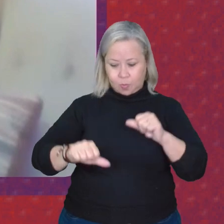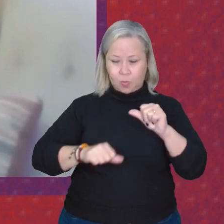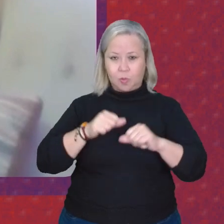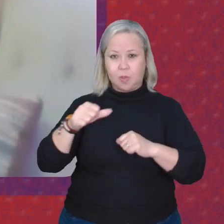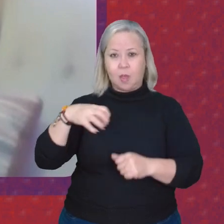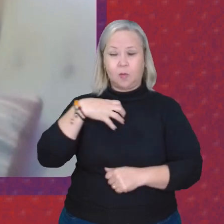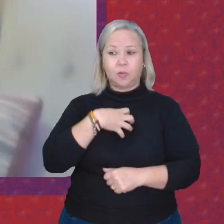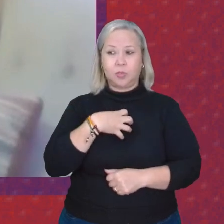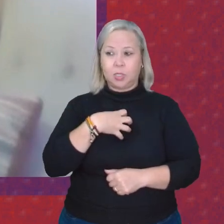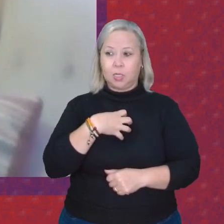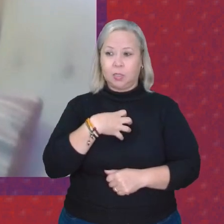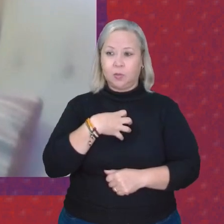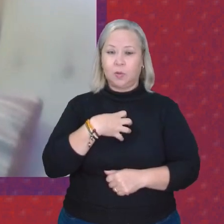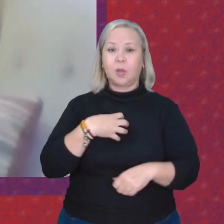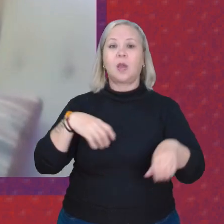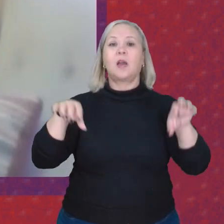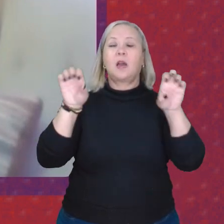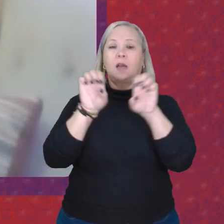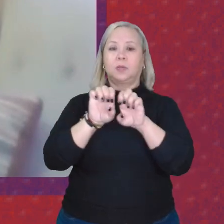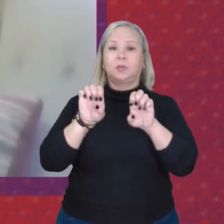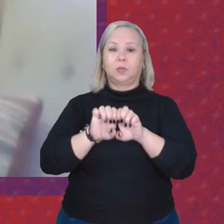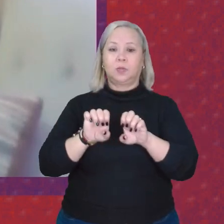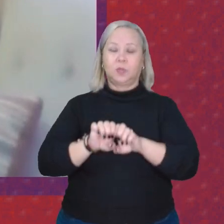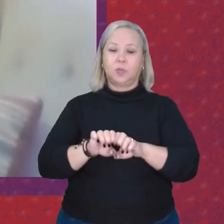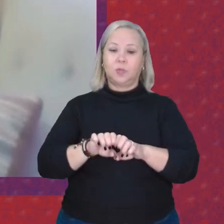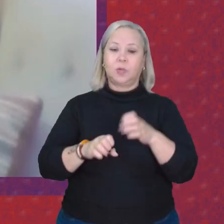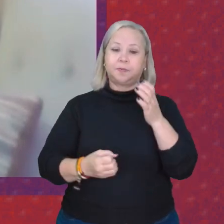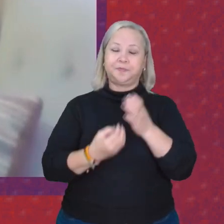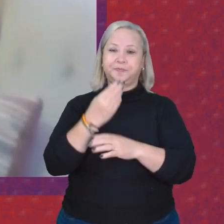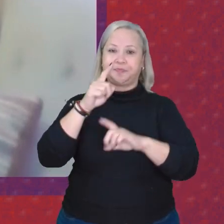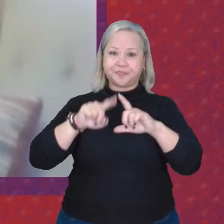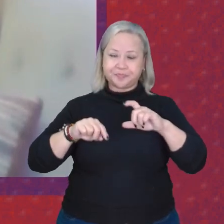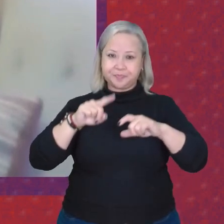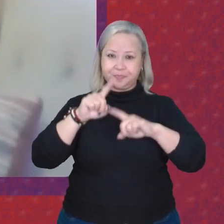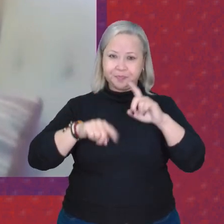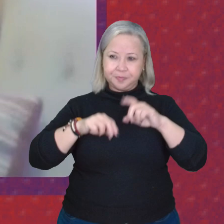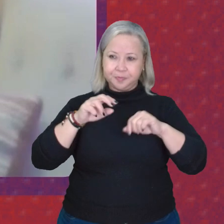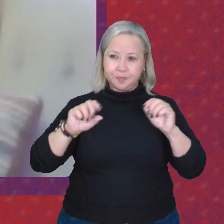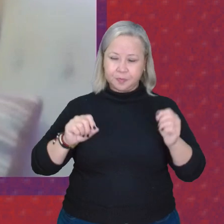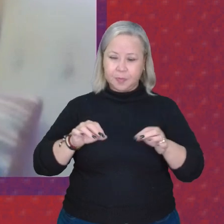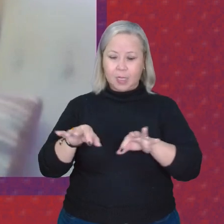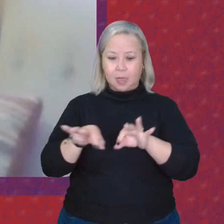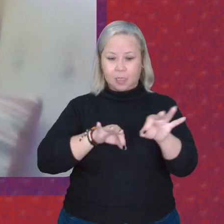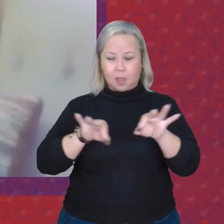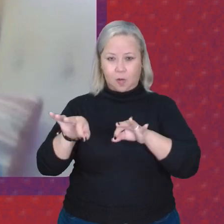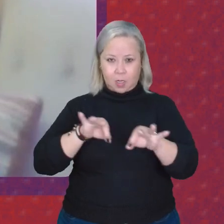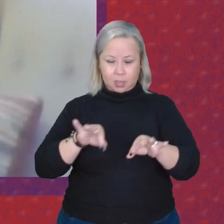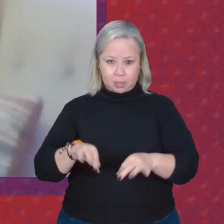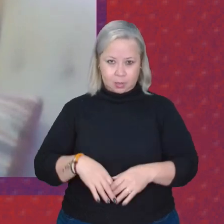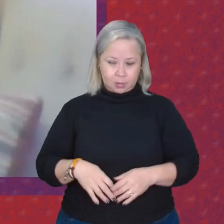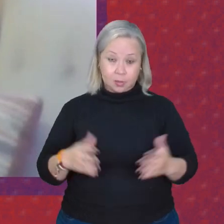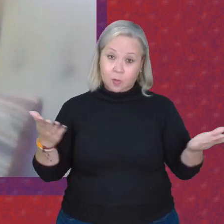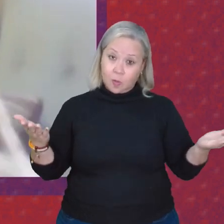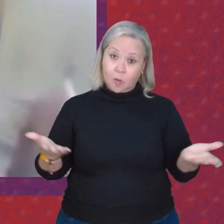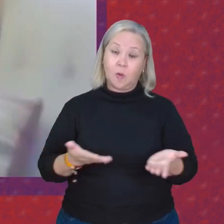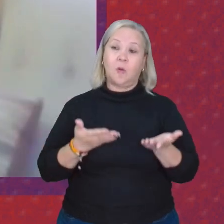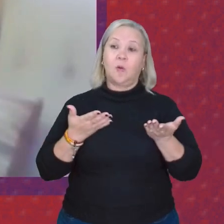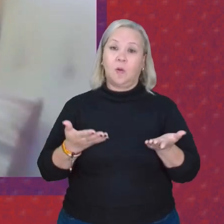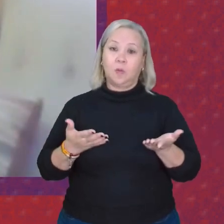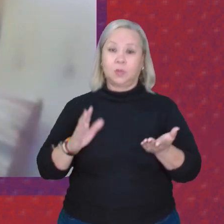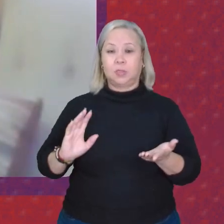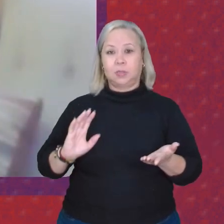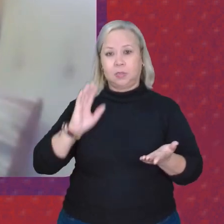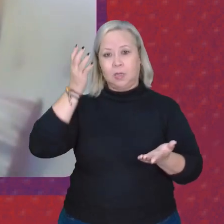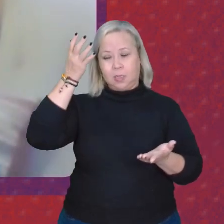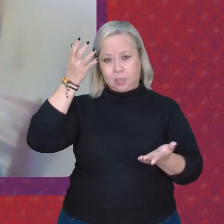forma como a estrutura produtiva, né, está organizada. Hoje, a